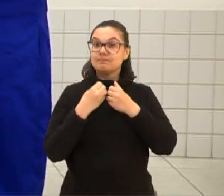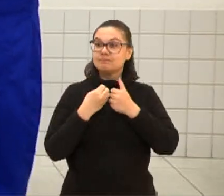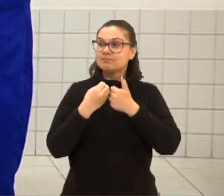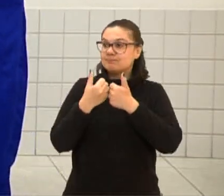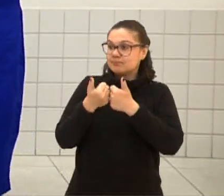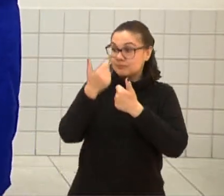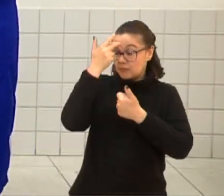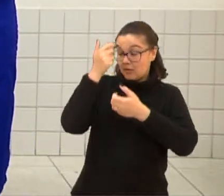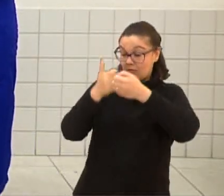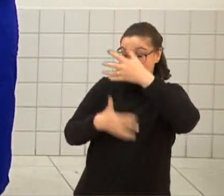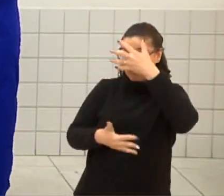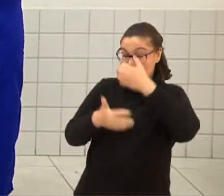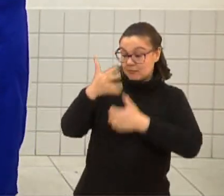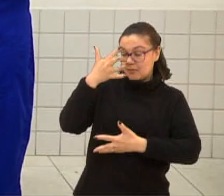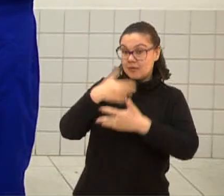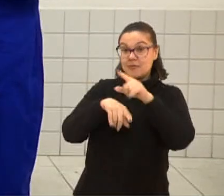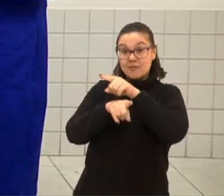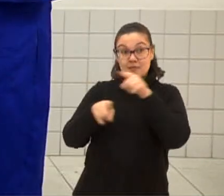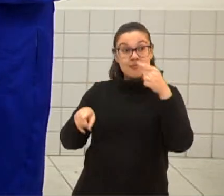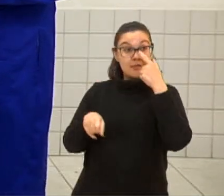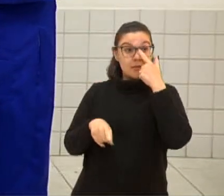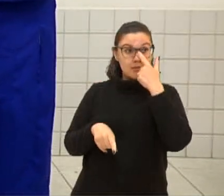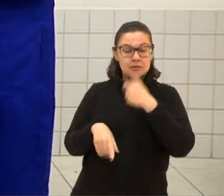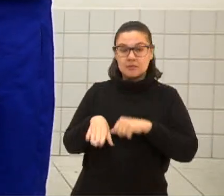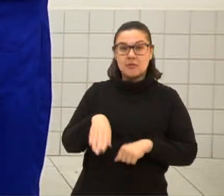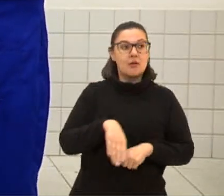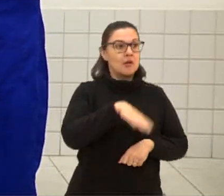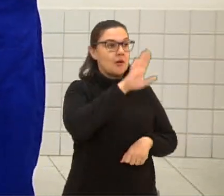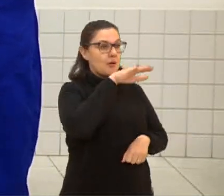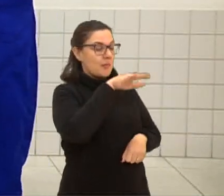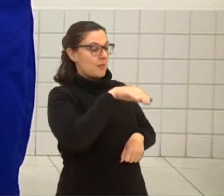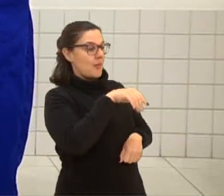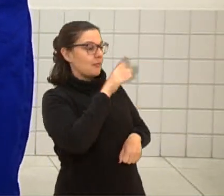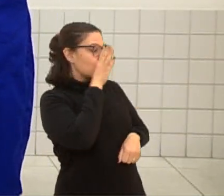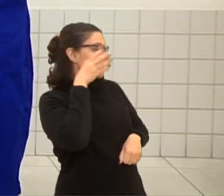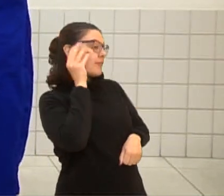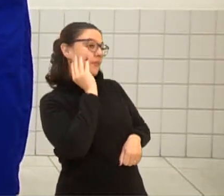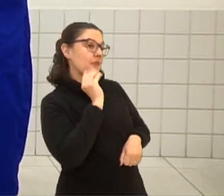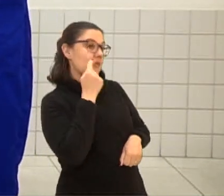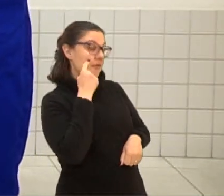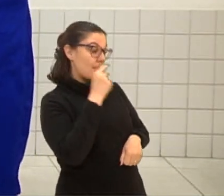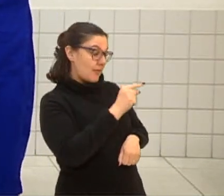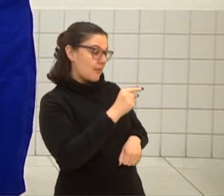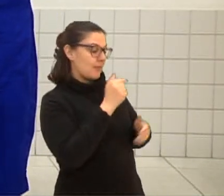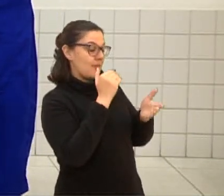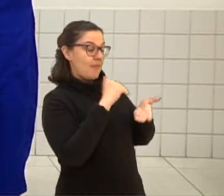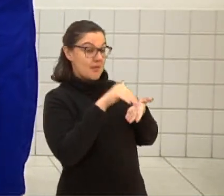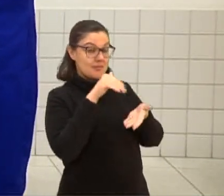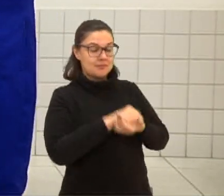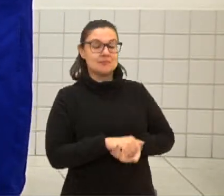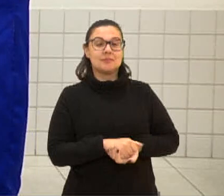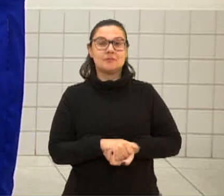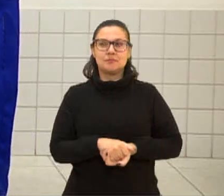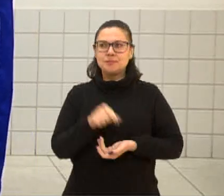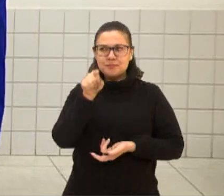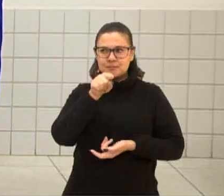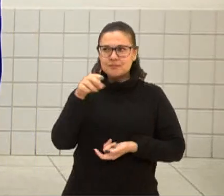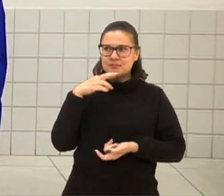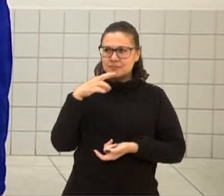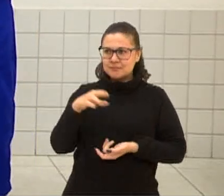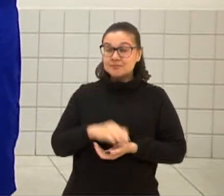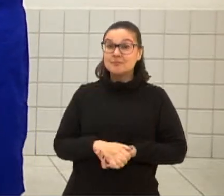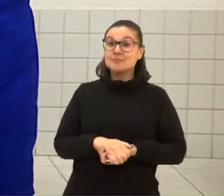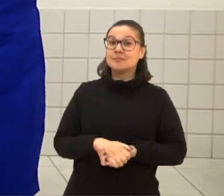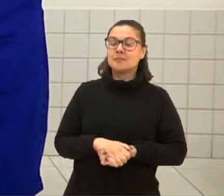Enquanto a galera aqui vai respondendo, responda aí, o Prof. Bruno vai vendo ali quem mandou mensagem aqui pra gente com as respostas. Alguém respondeu